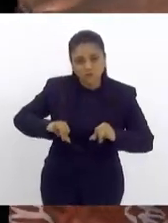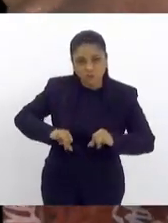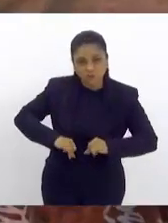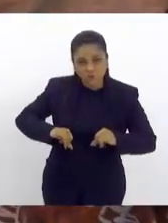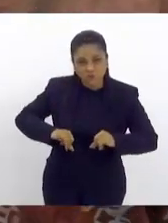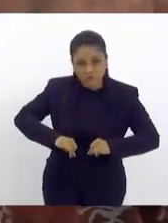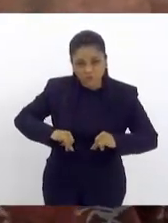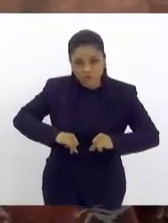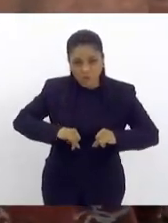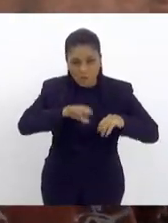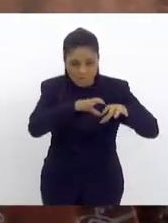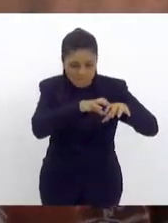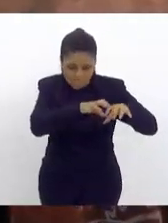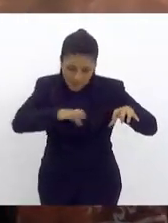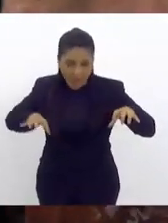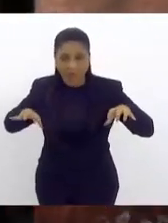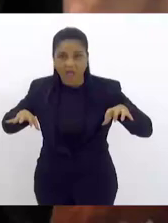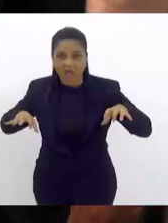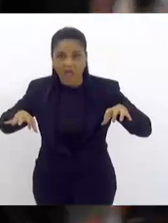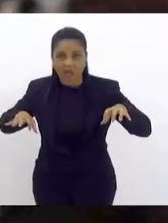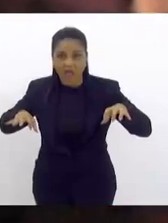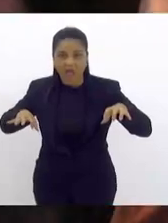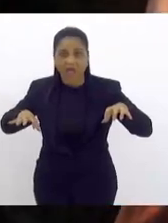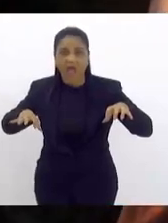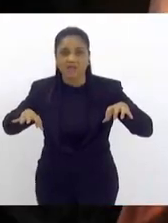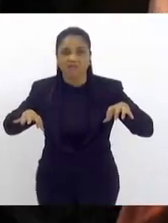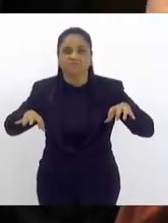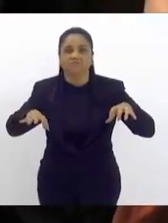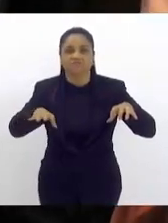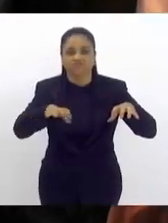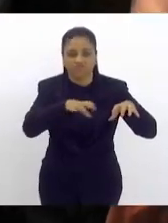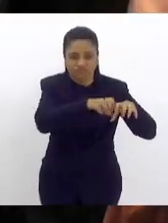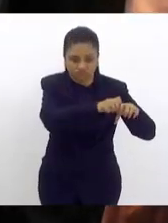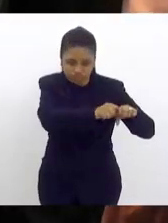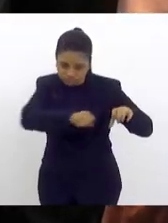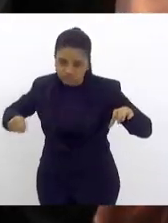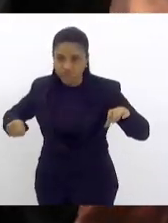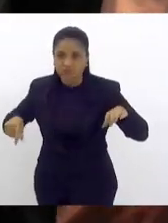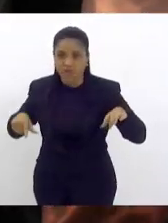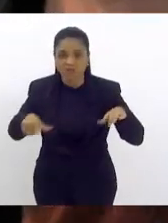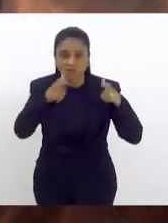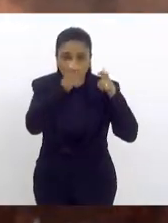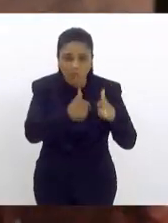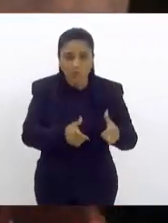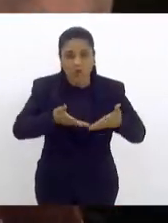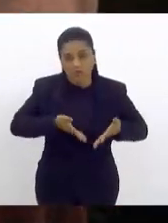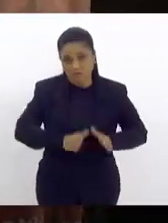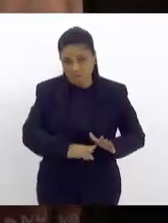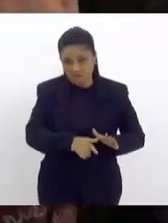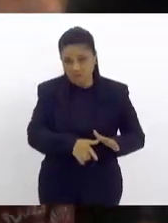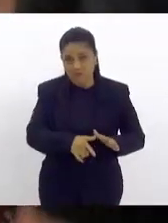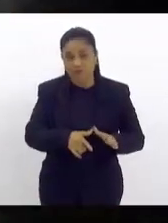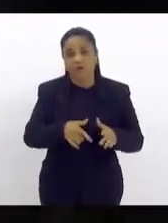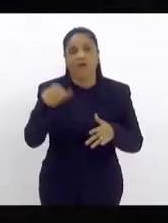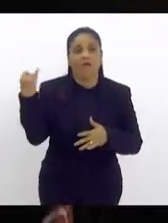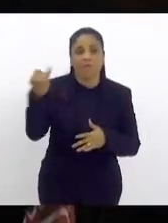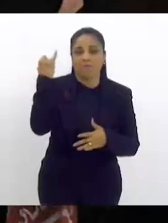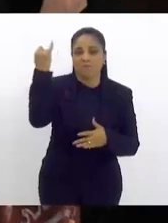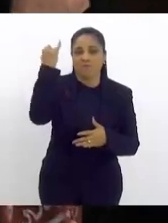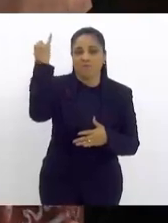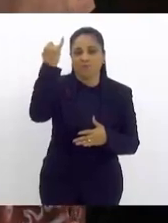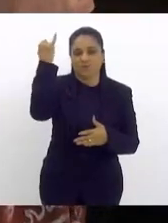raízes e que foi retirado arrancado do seu território de origem então é muito importante que essa